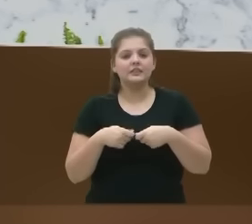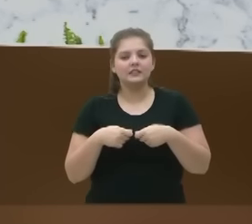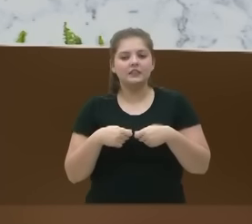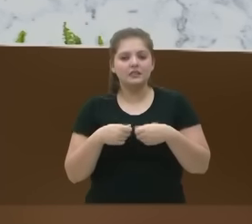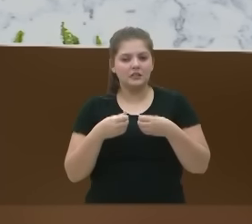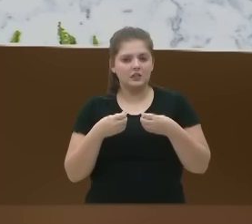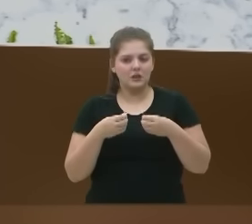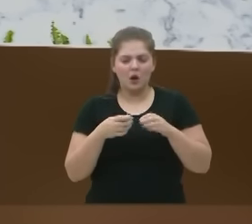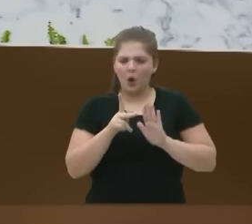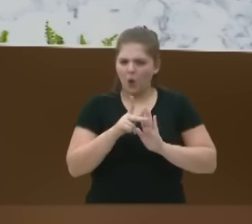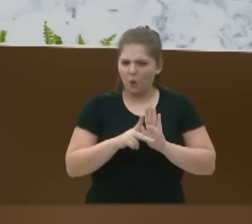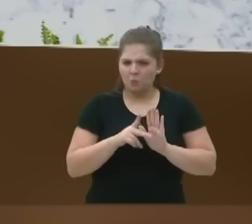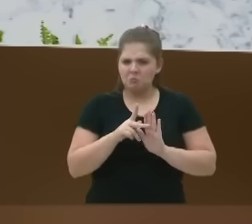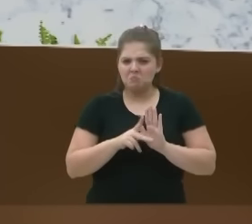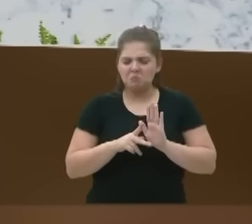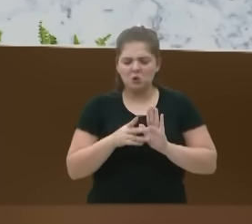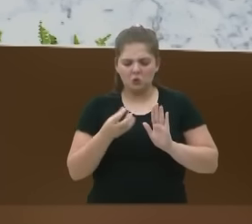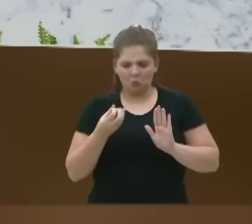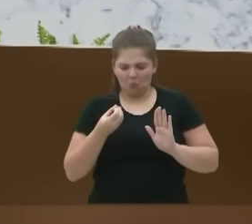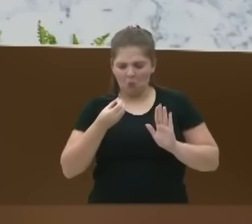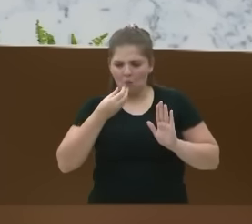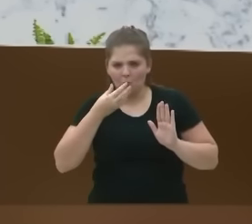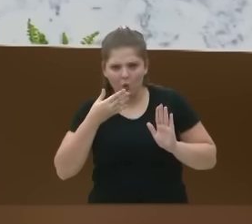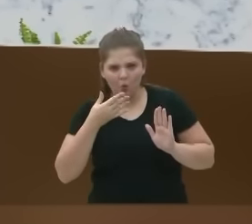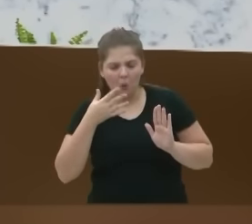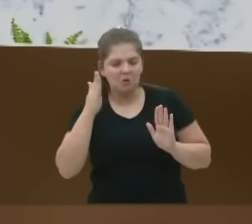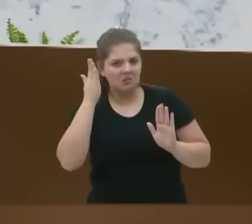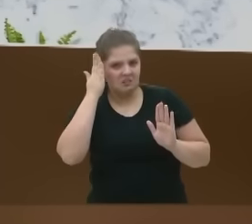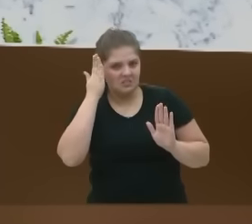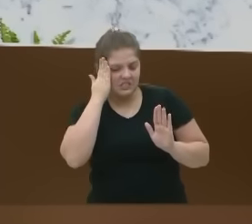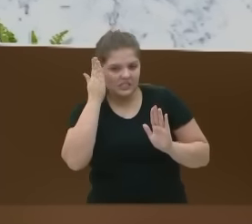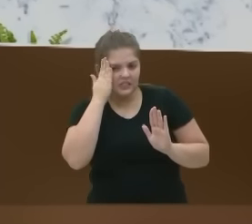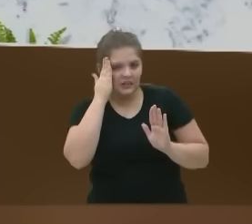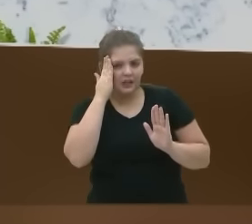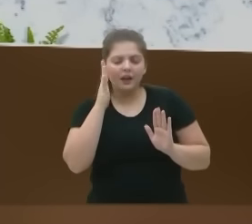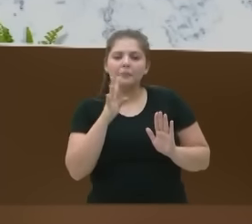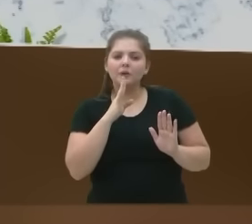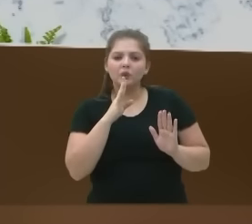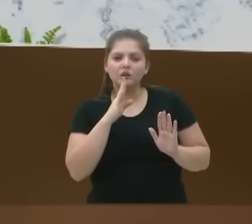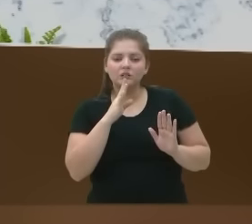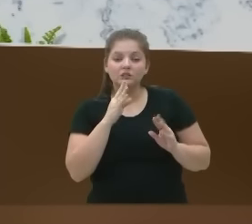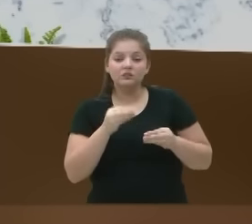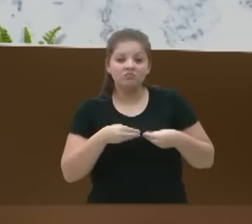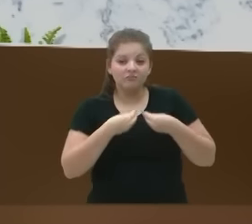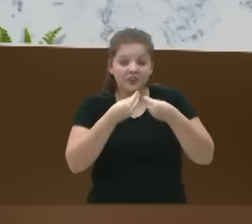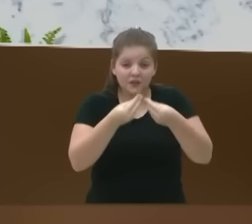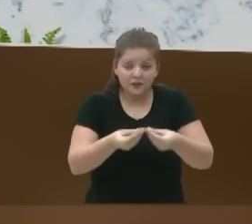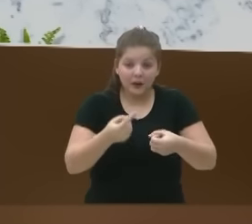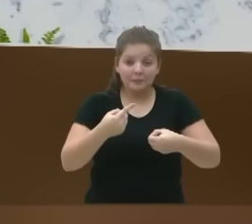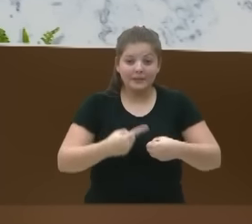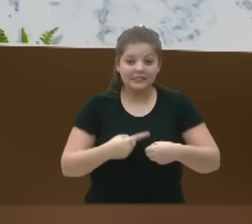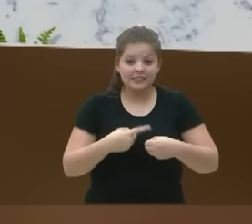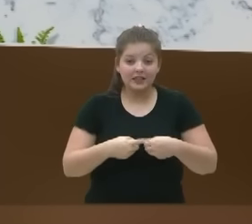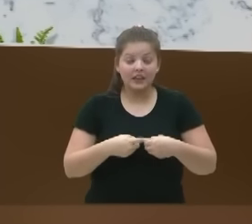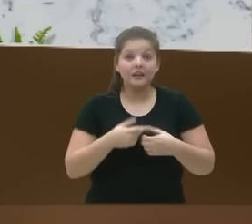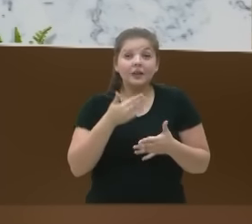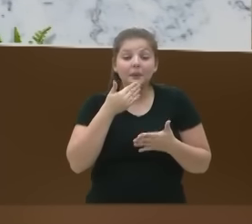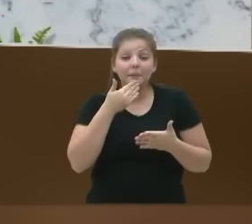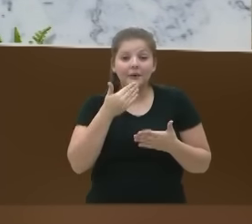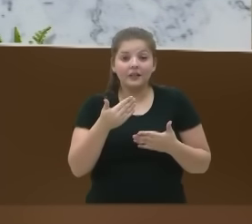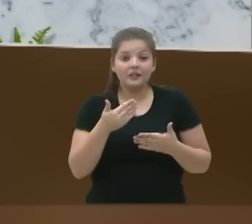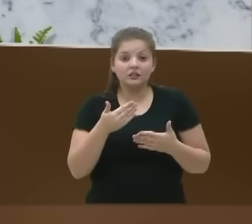muito bem conceituado, conhecedor, vai e consegue uma concessão, faz um pedido.